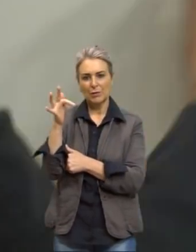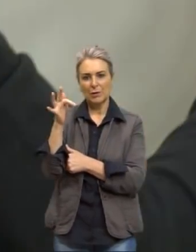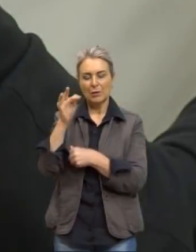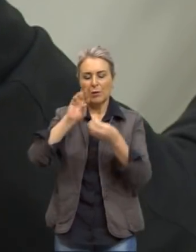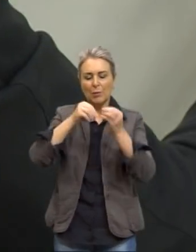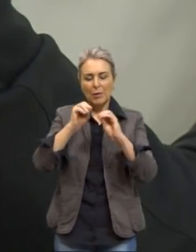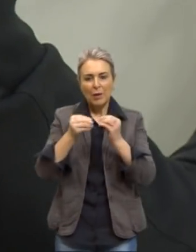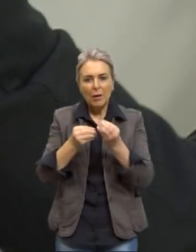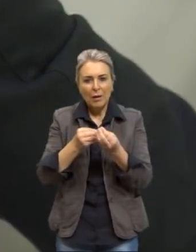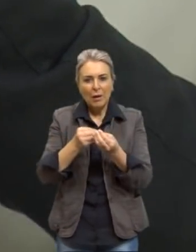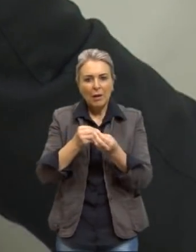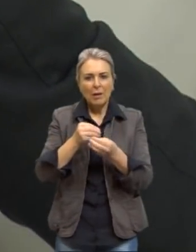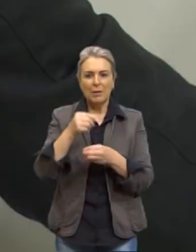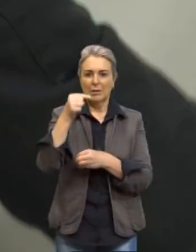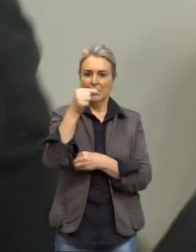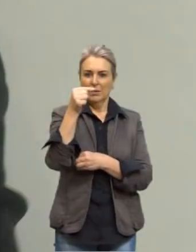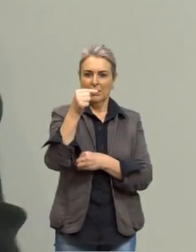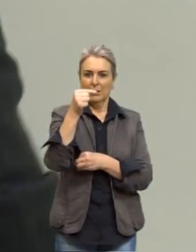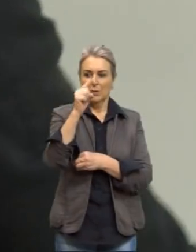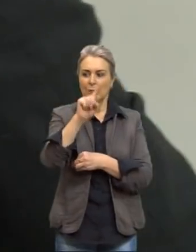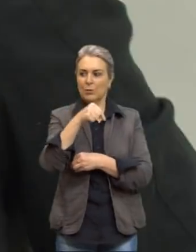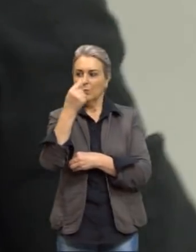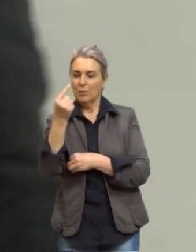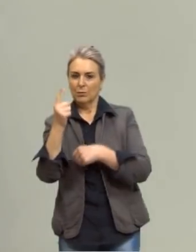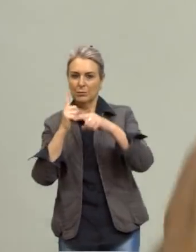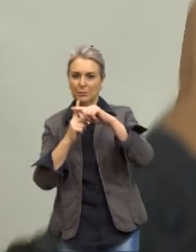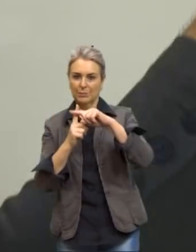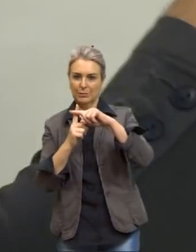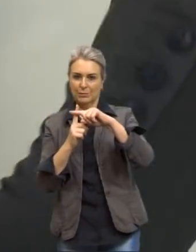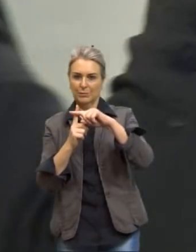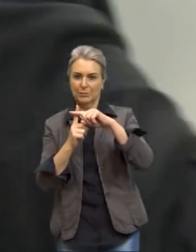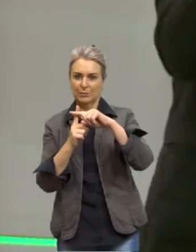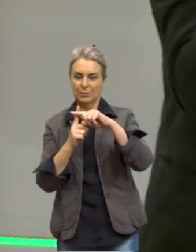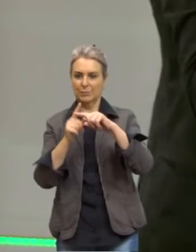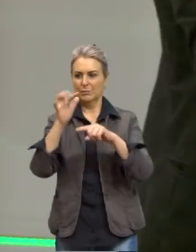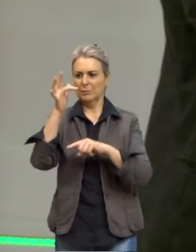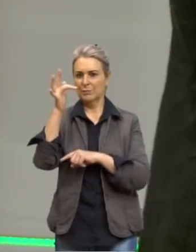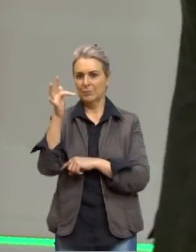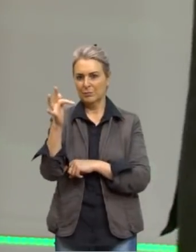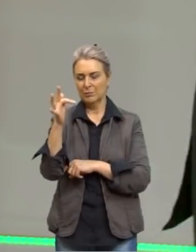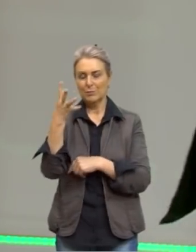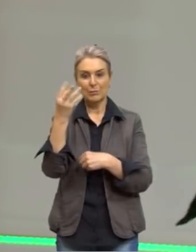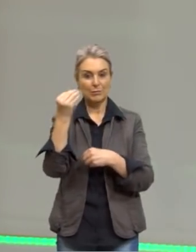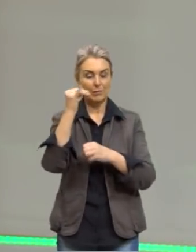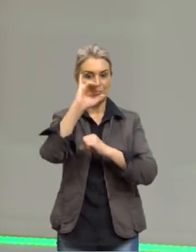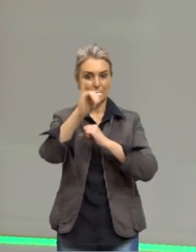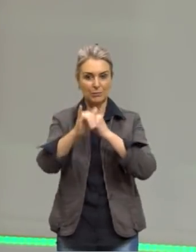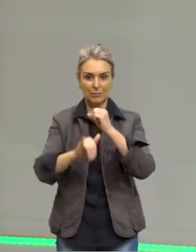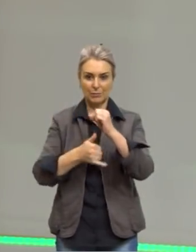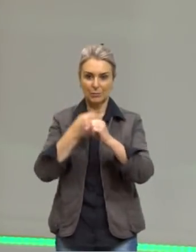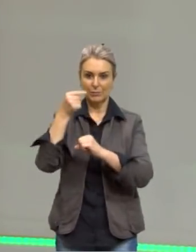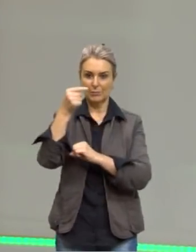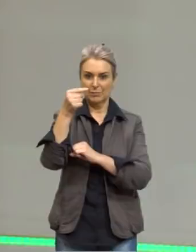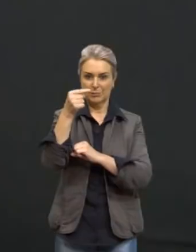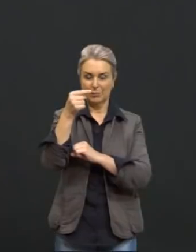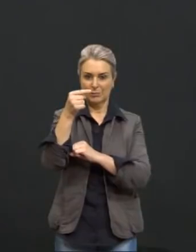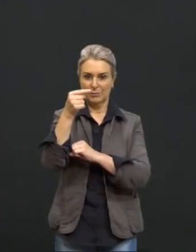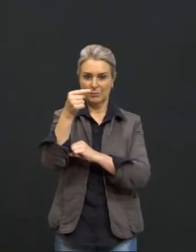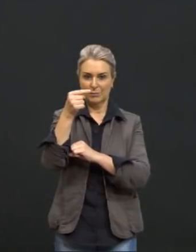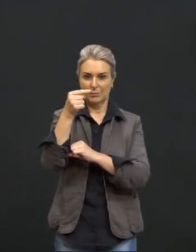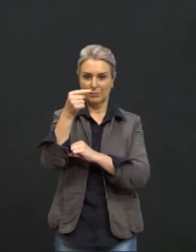mas negativo e esse lado positivo como flu é muito eletronegativo esse